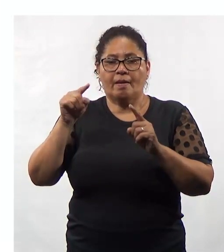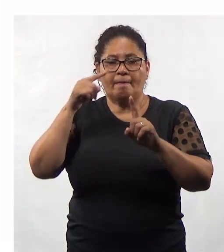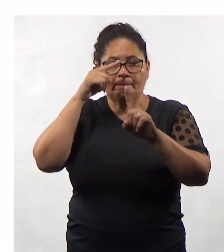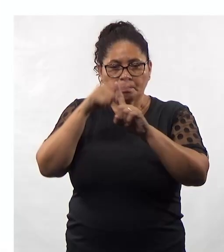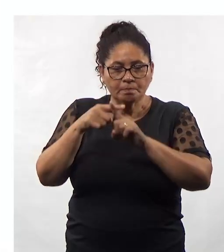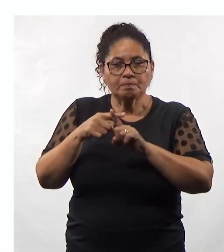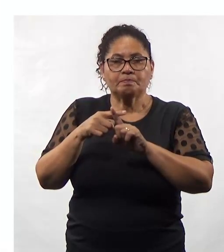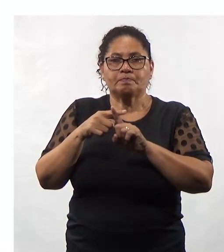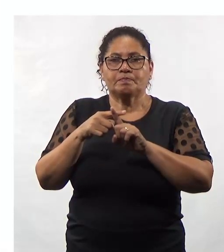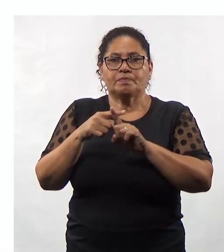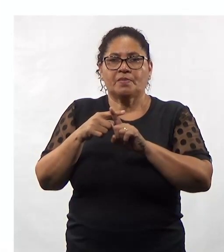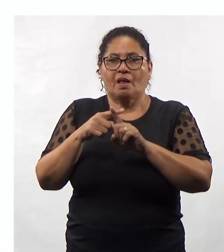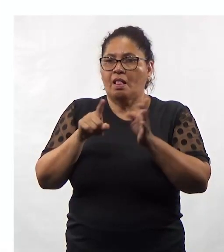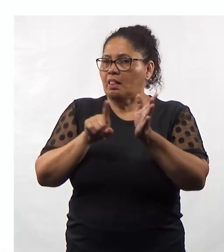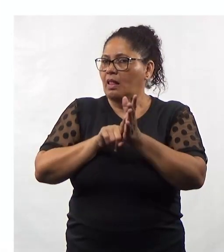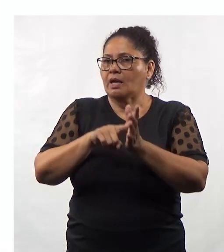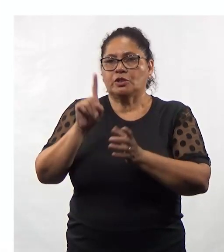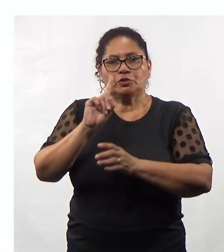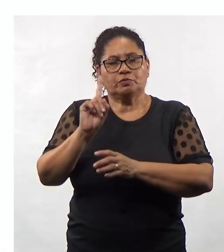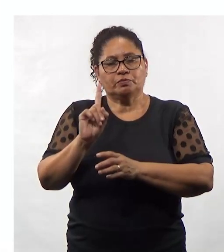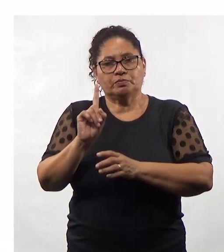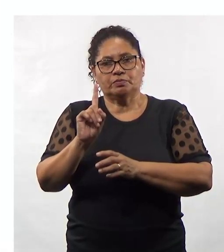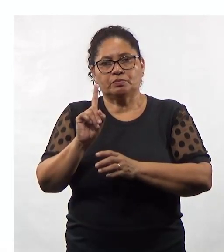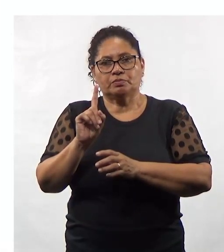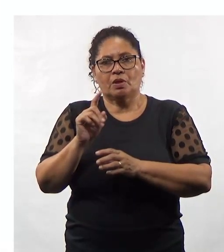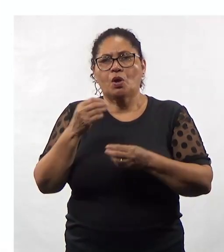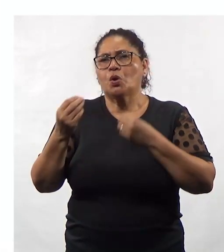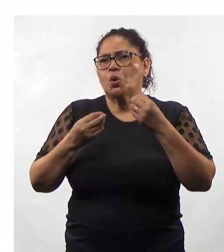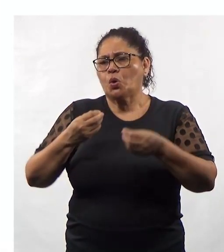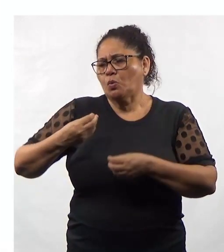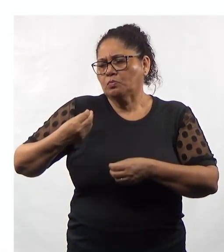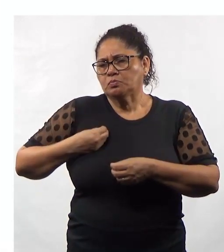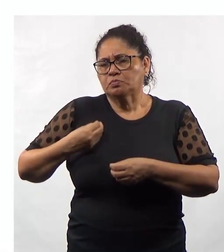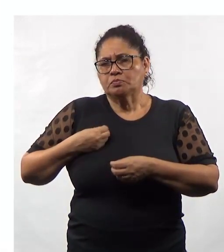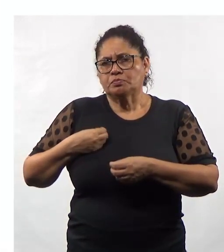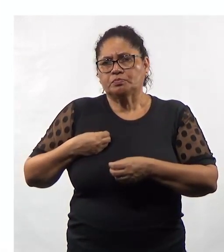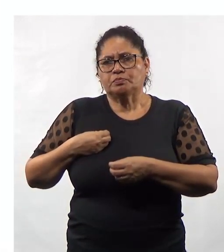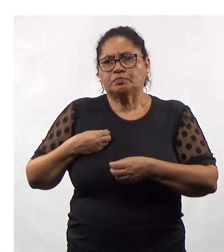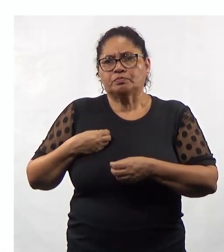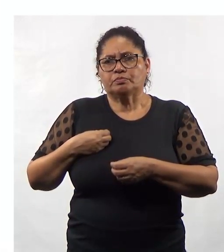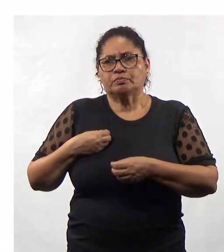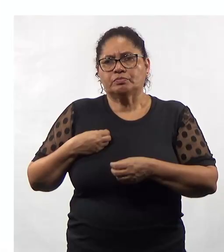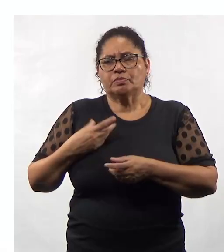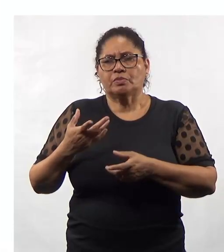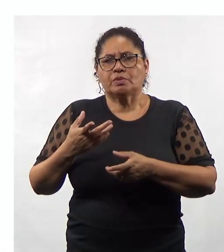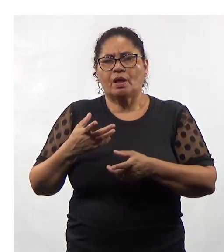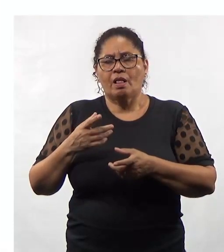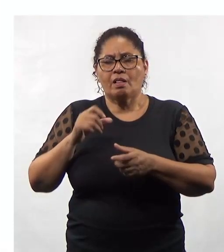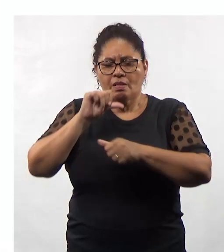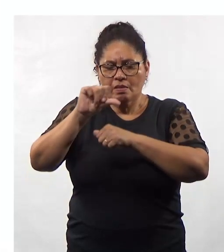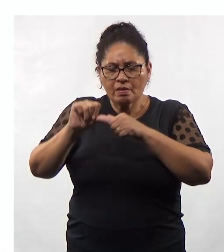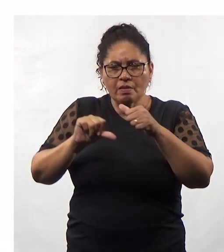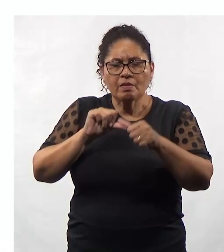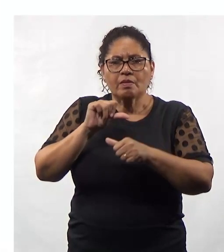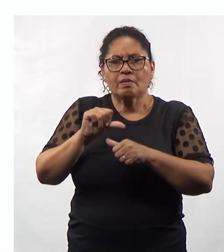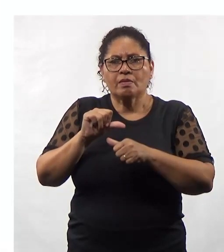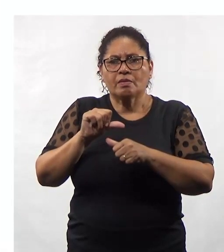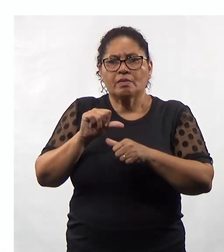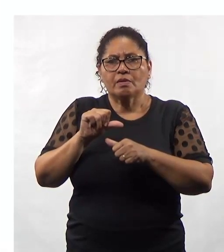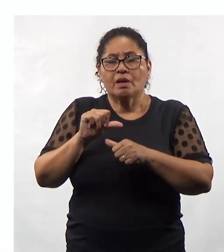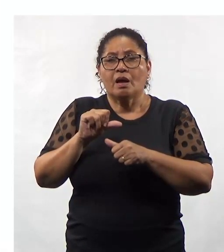positivo, né? Porque a gente não pode ter um impacto negativo. Como que eu vou dar nota nesse sentido, nessa